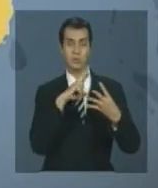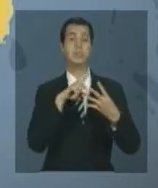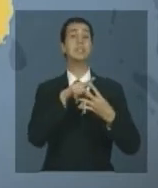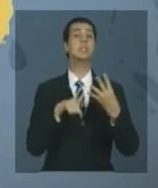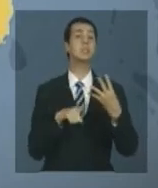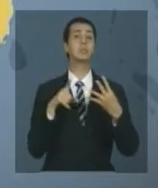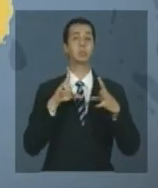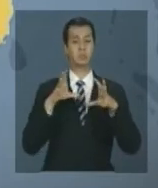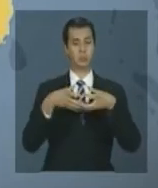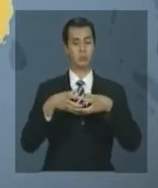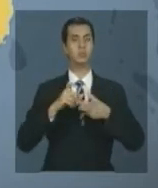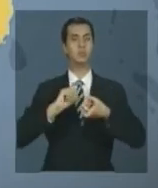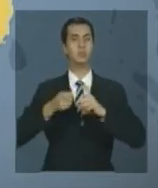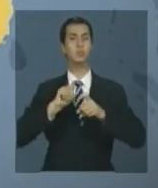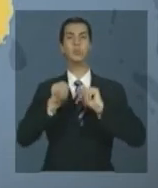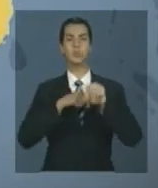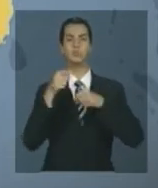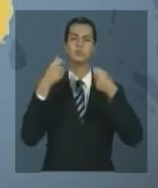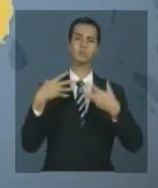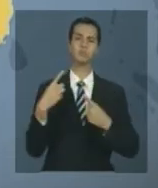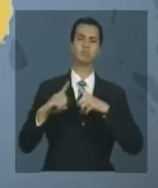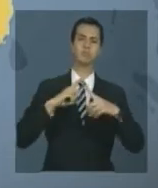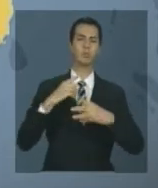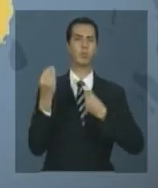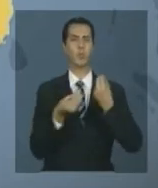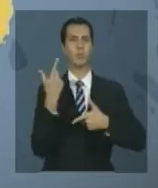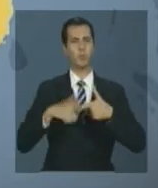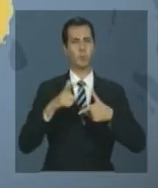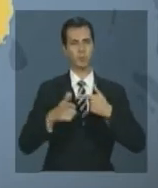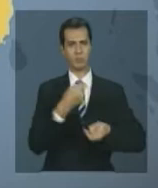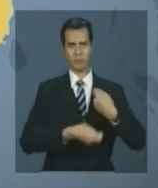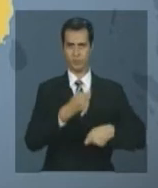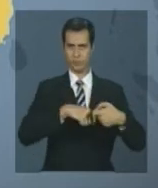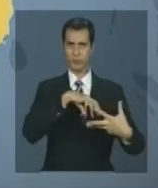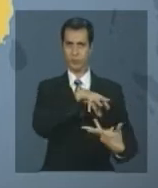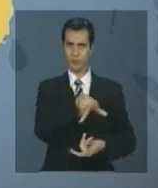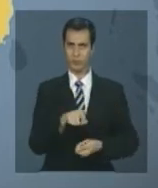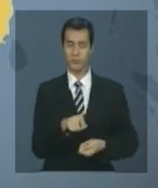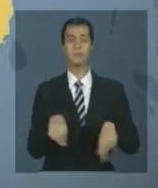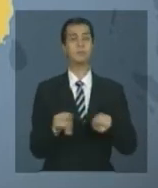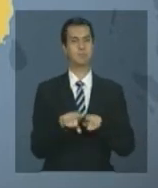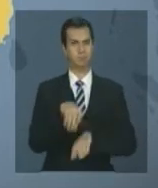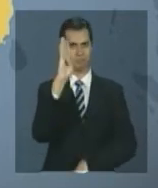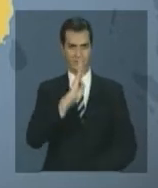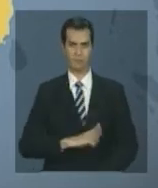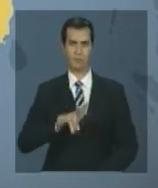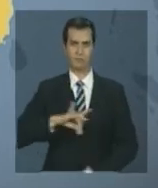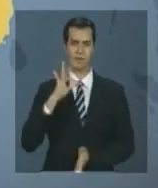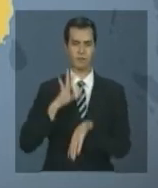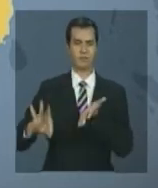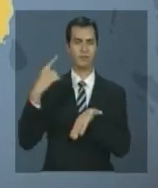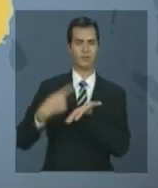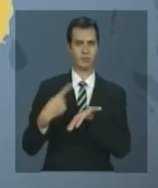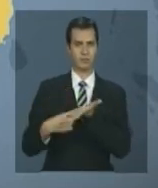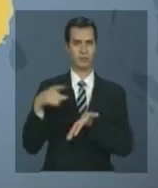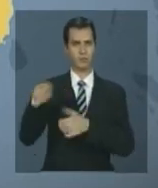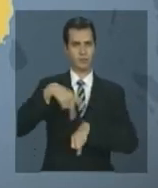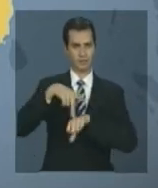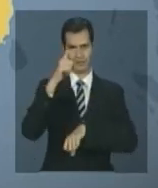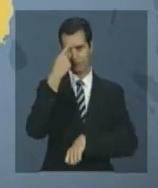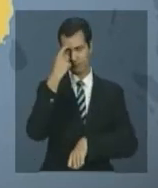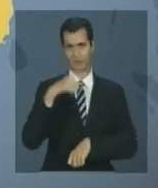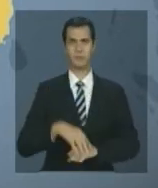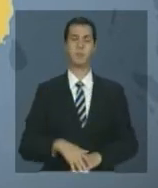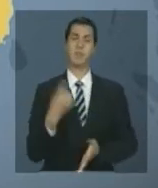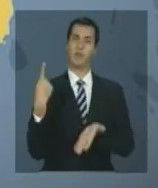mundial e seu impacto no comércio. Durante a visita, o Brasil também assinará acordos bilaterais com a Índia. Entre os